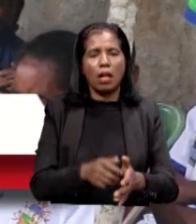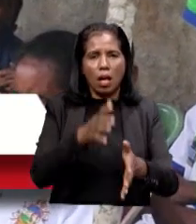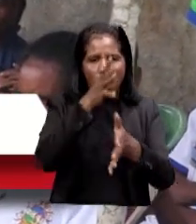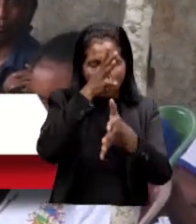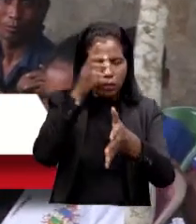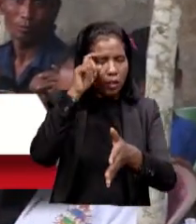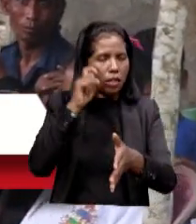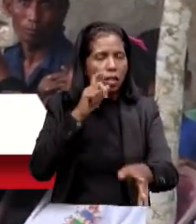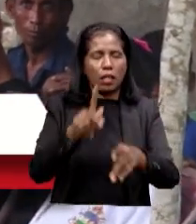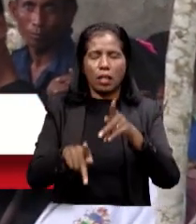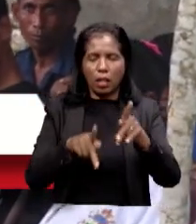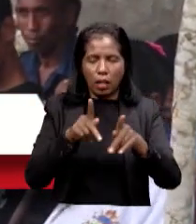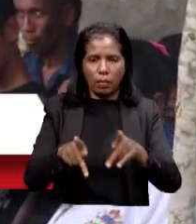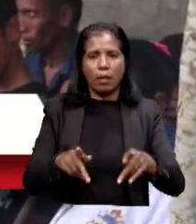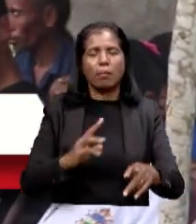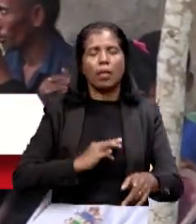minha luta é nos panos.